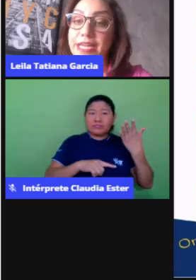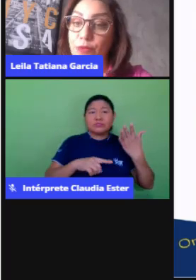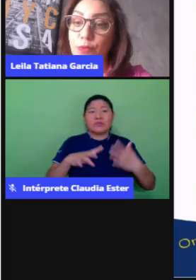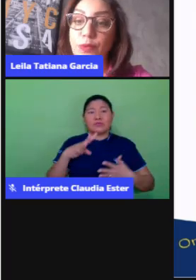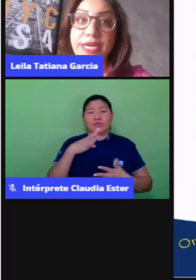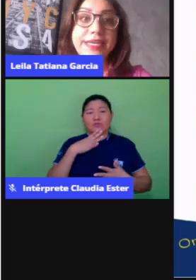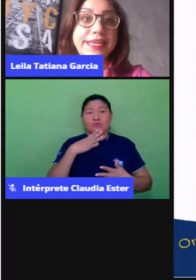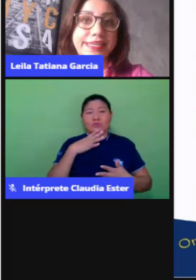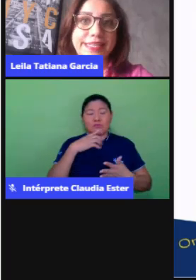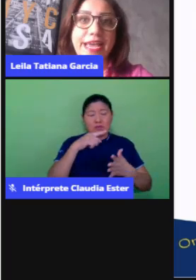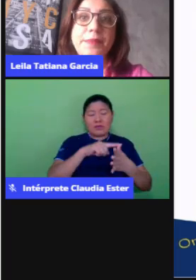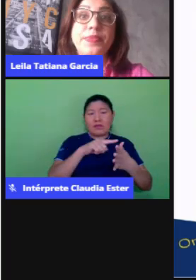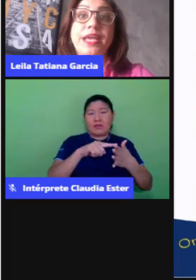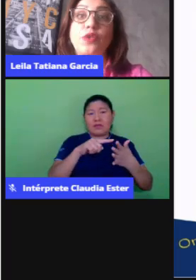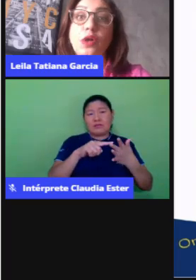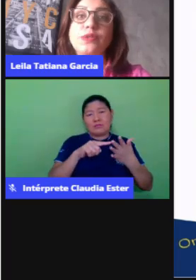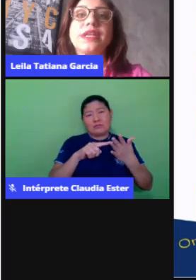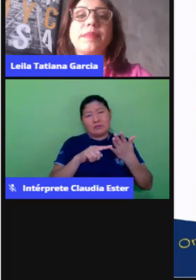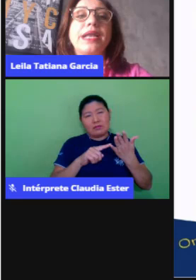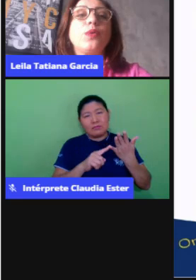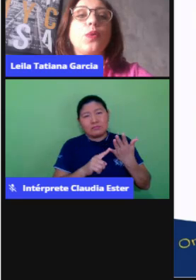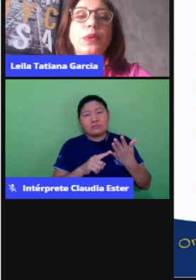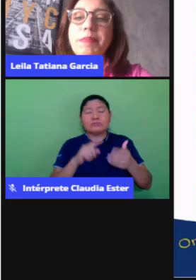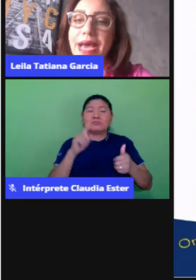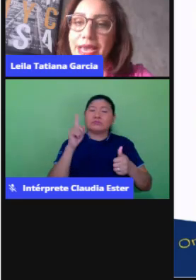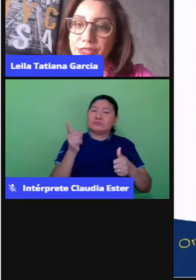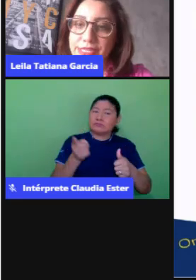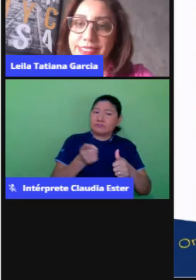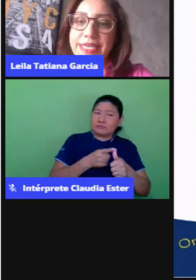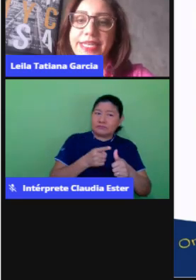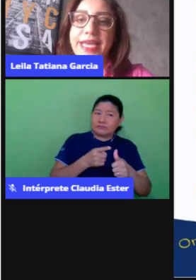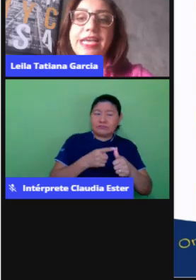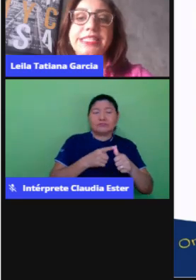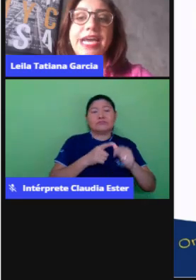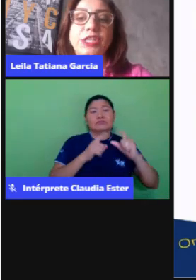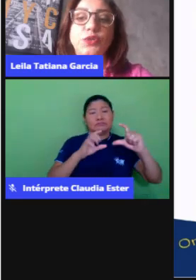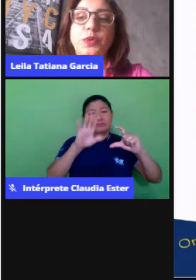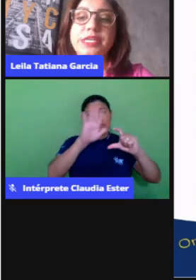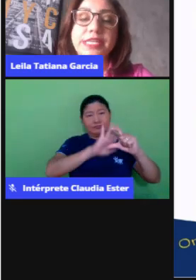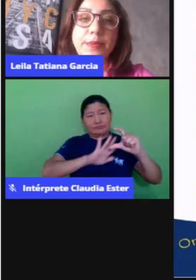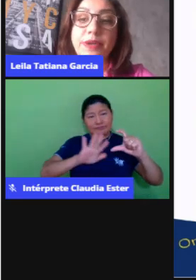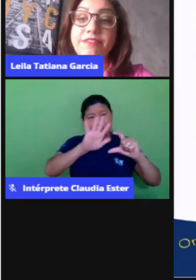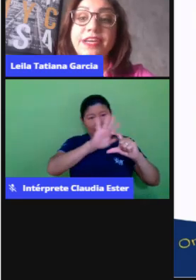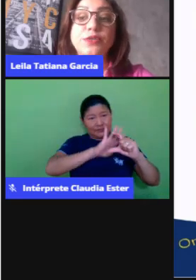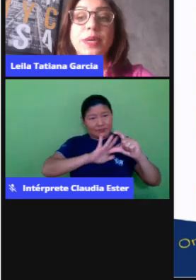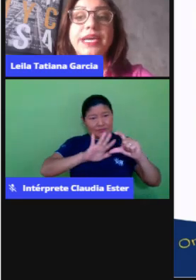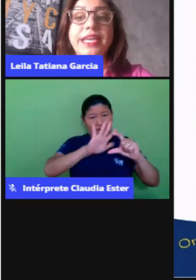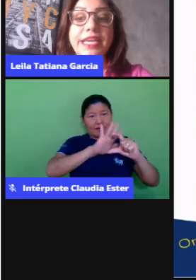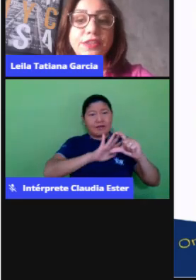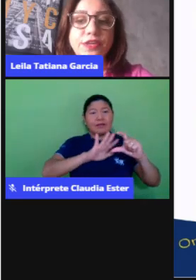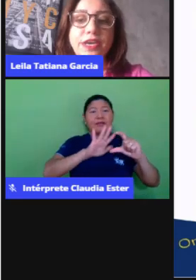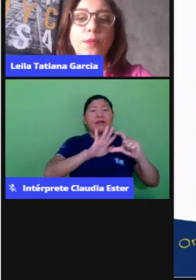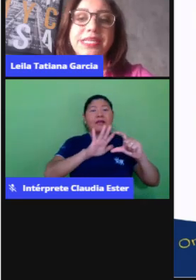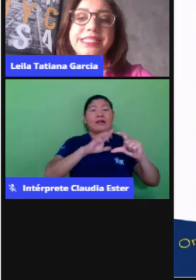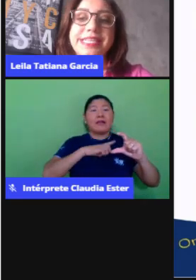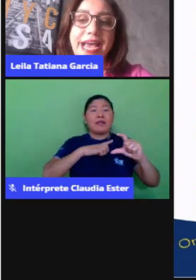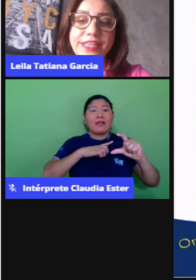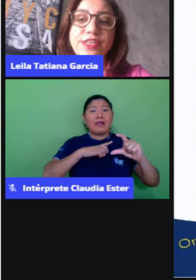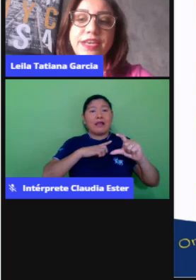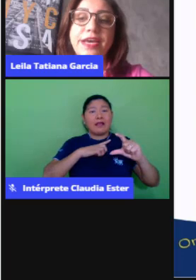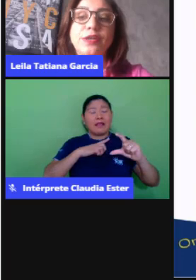da caricatura, né? Todos trabalham com imagens, né? A charge, por exemplo, ela faz uma crítica,